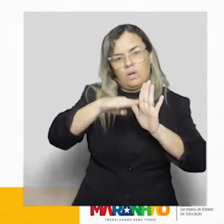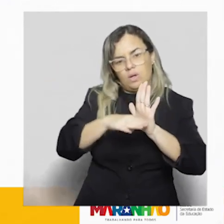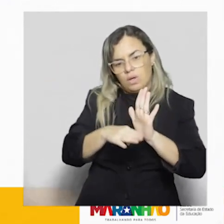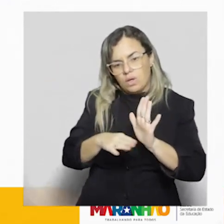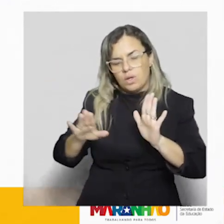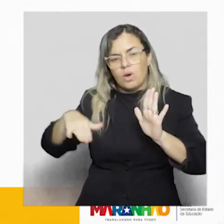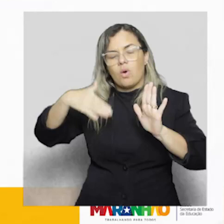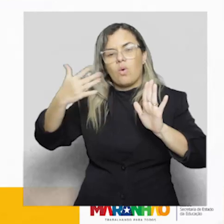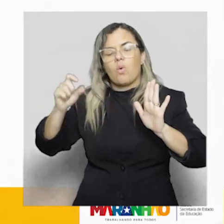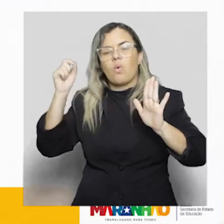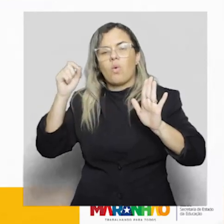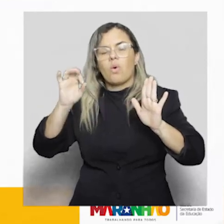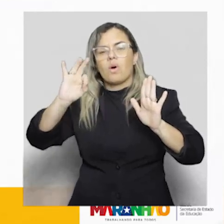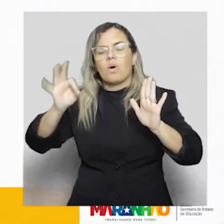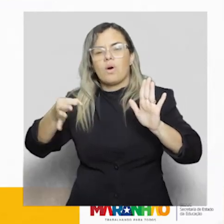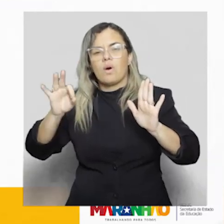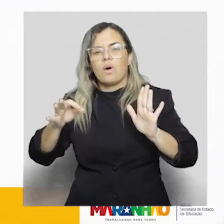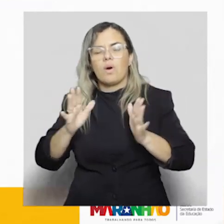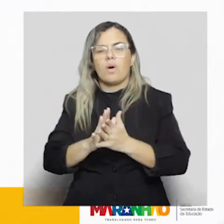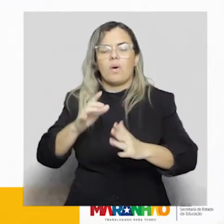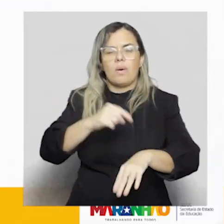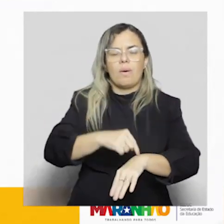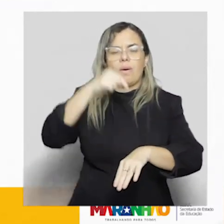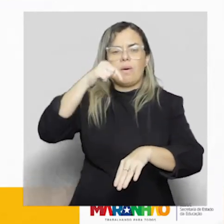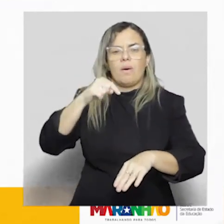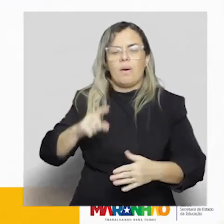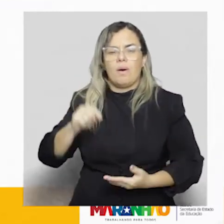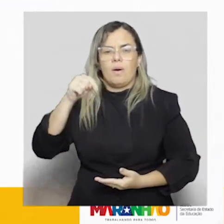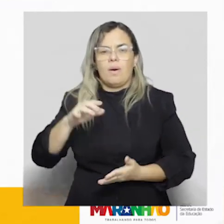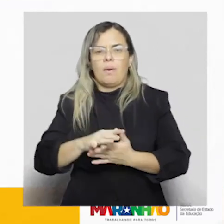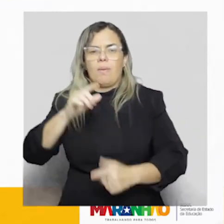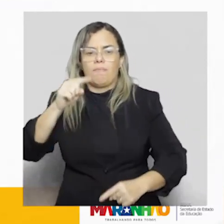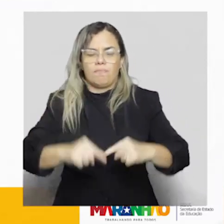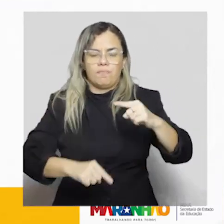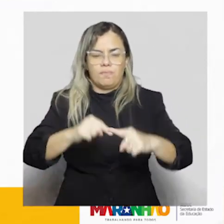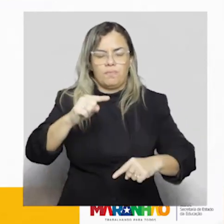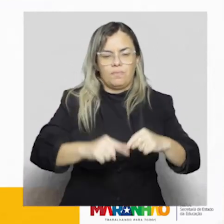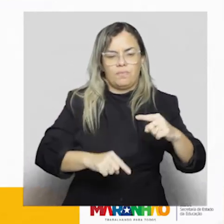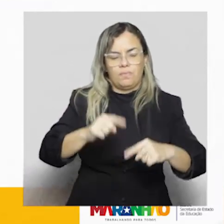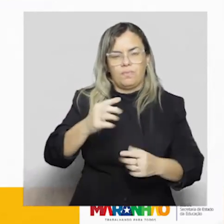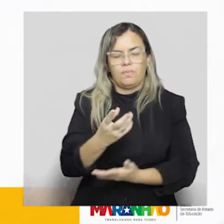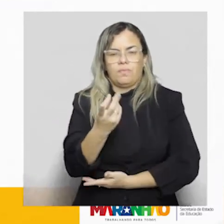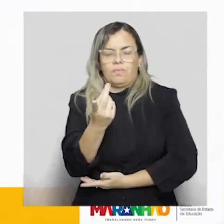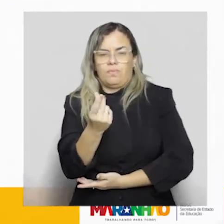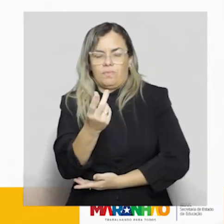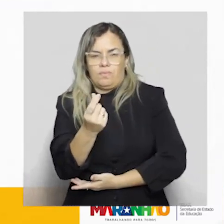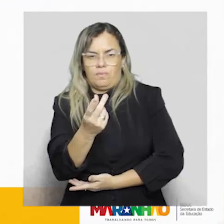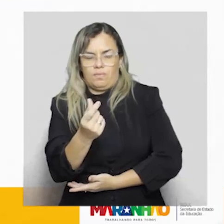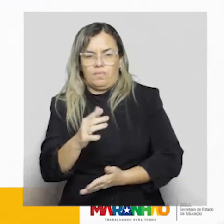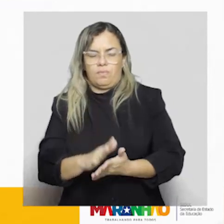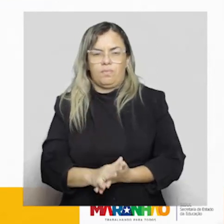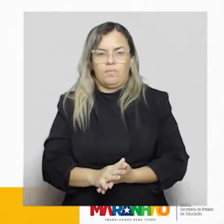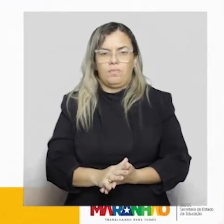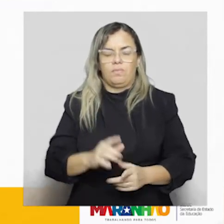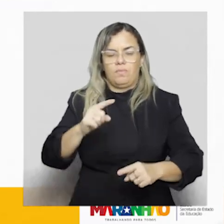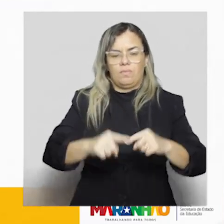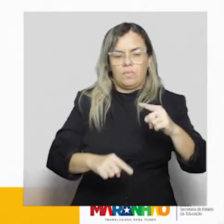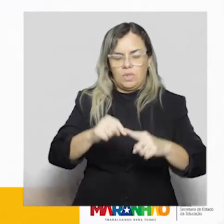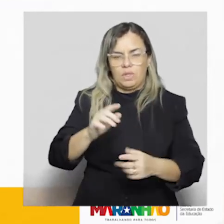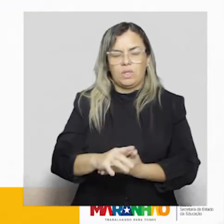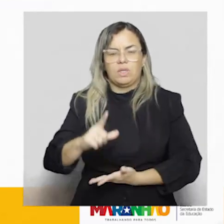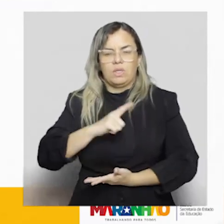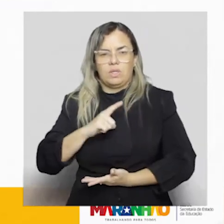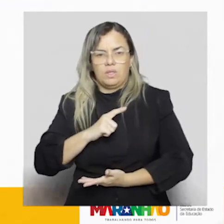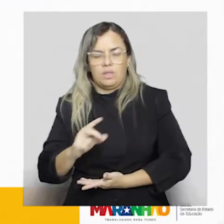Eu estou falando do momento que você pega um objeto, que é uma cédula, uma peça que vale dinheiro, né,